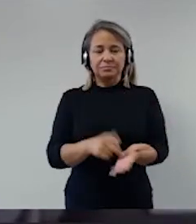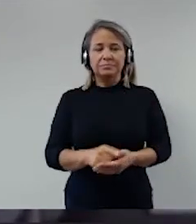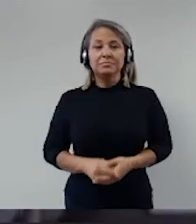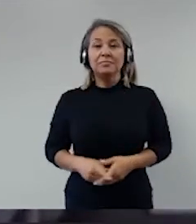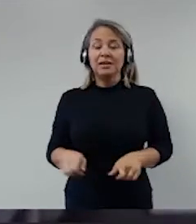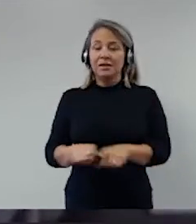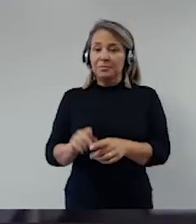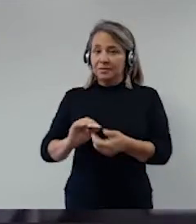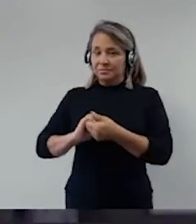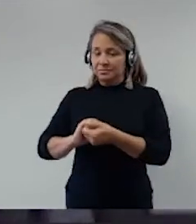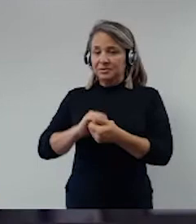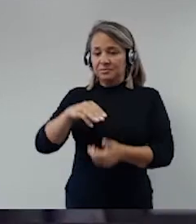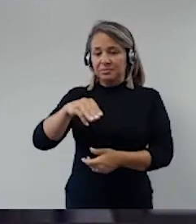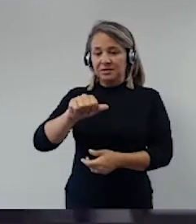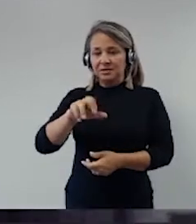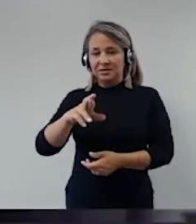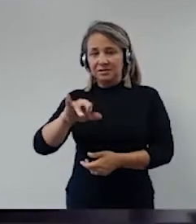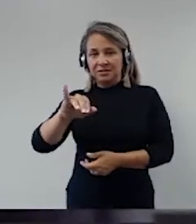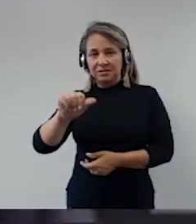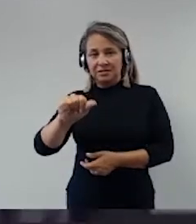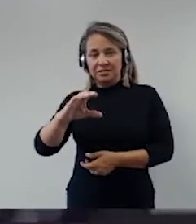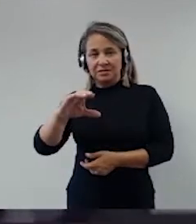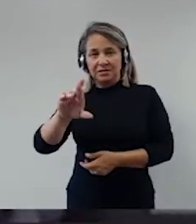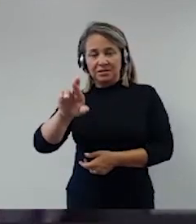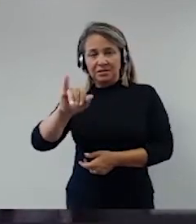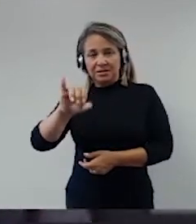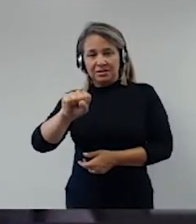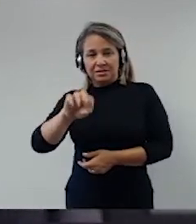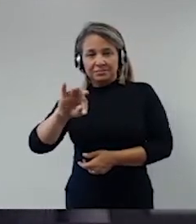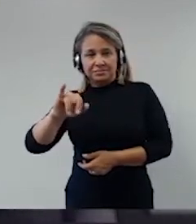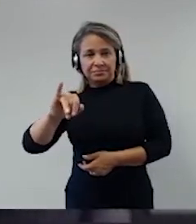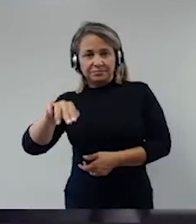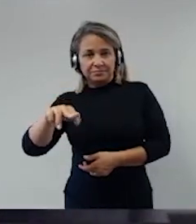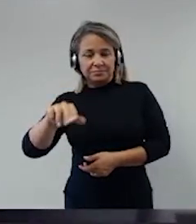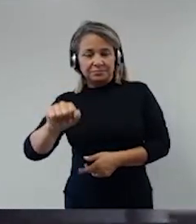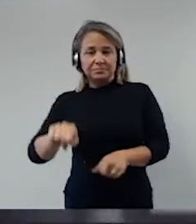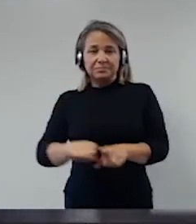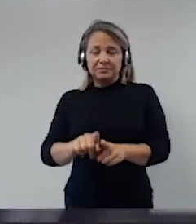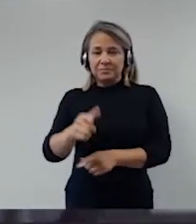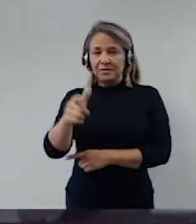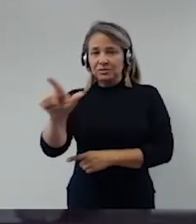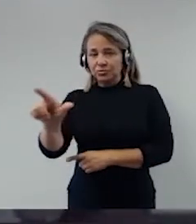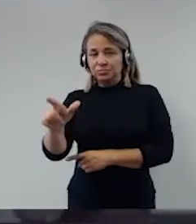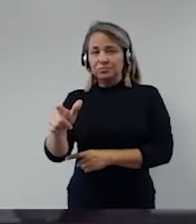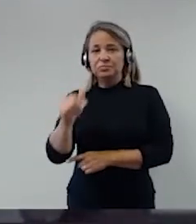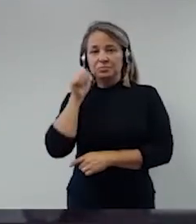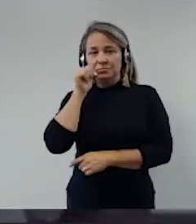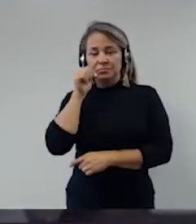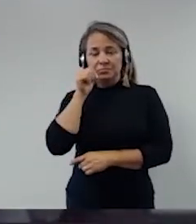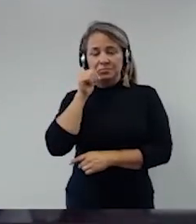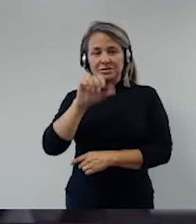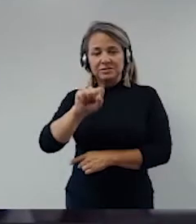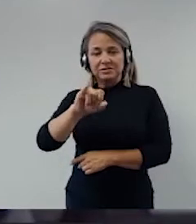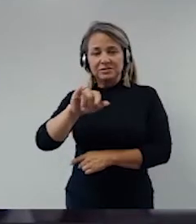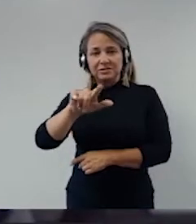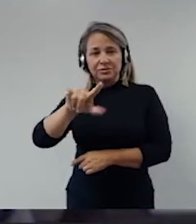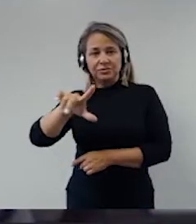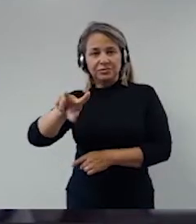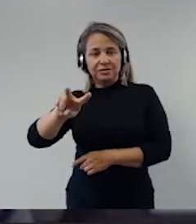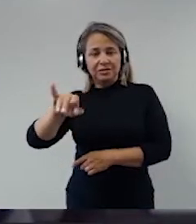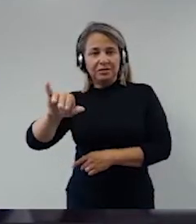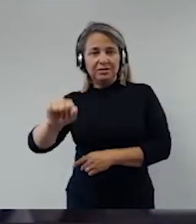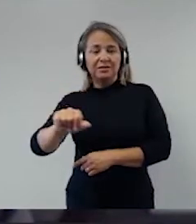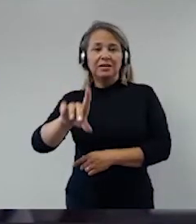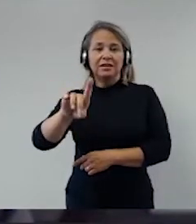Maria Cristina, e na pessoa dela cumprimento as doutoras Dervana e doutora Silvia. E